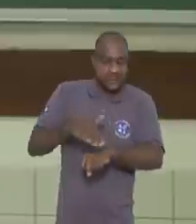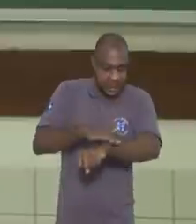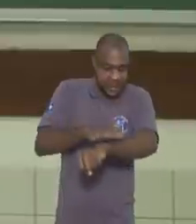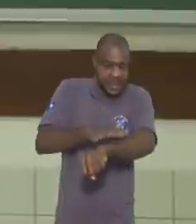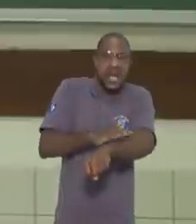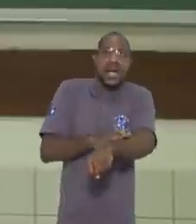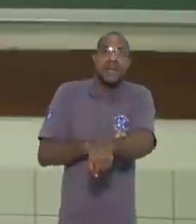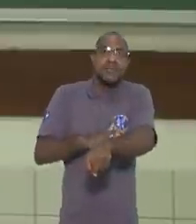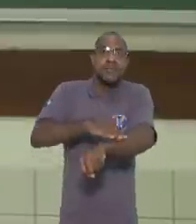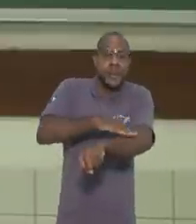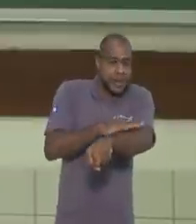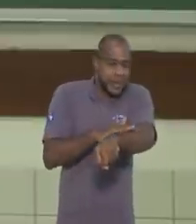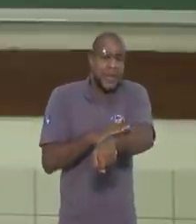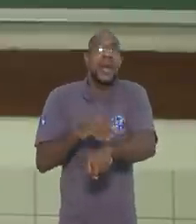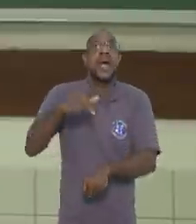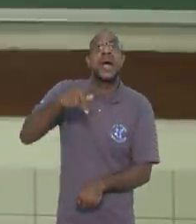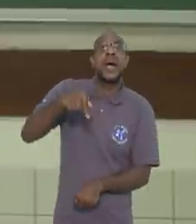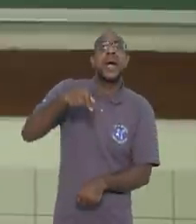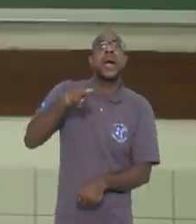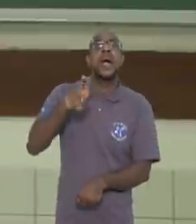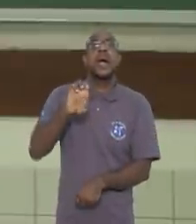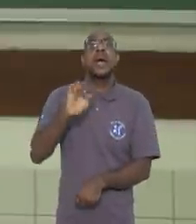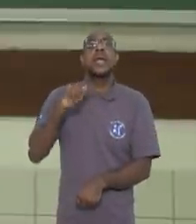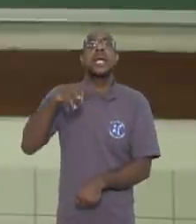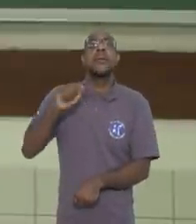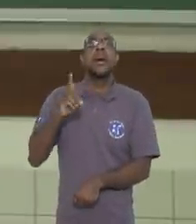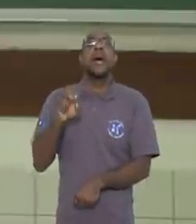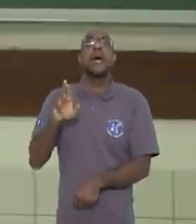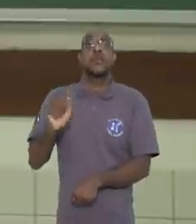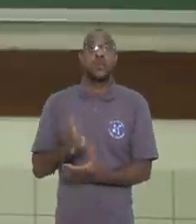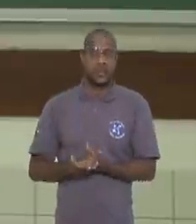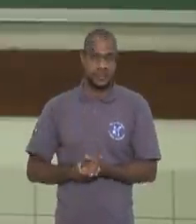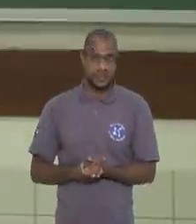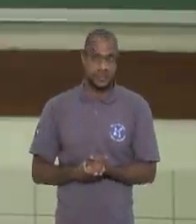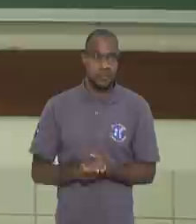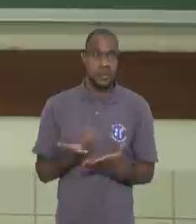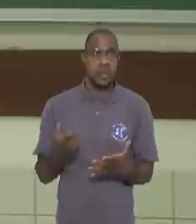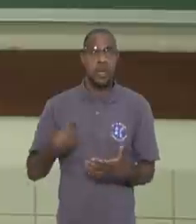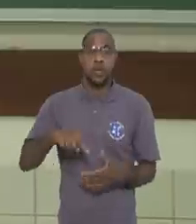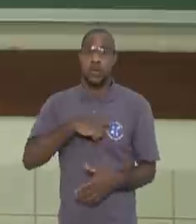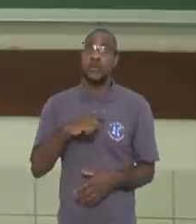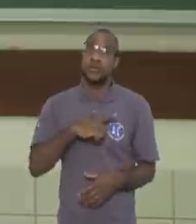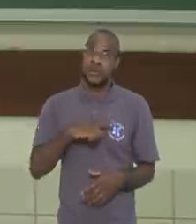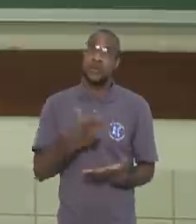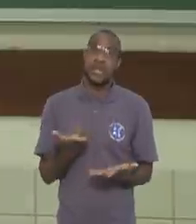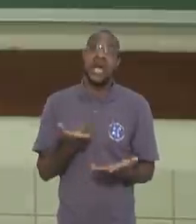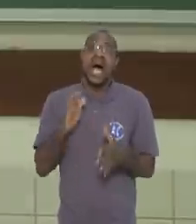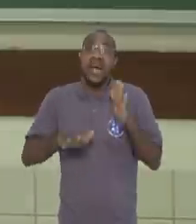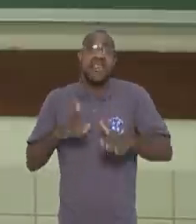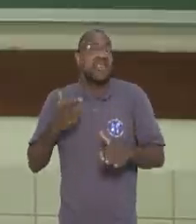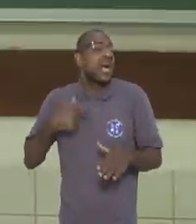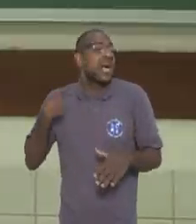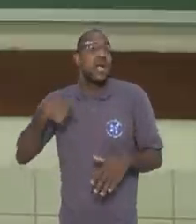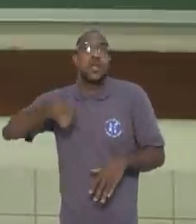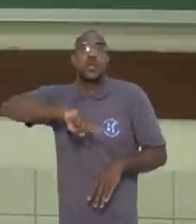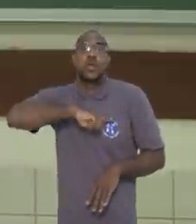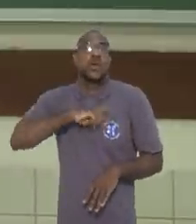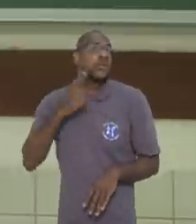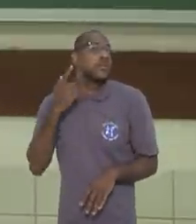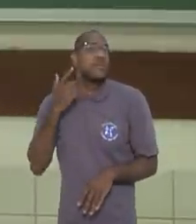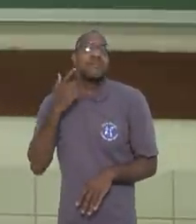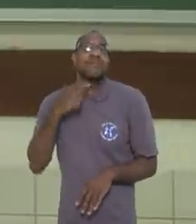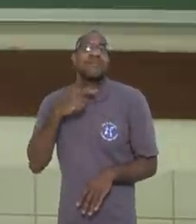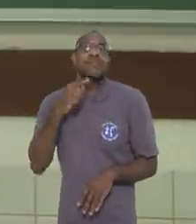Mas quantas outras coisas têm sido desenvolvidas aqui no Brasil para tratar diferentes doenças? E a gente nem fica sabendo às vezes, né? Falando